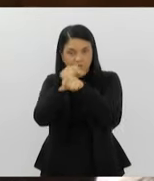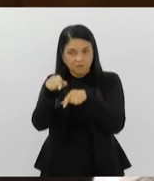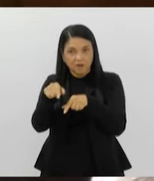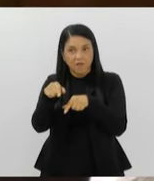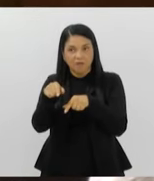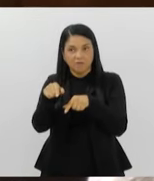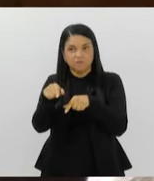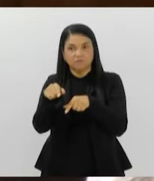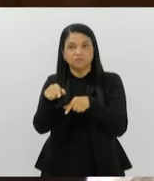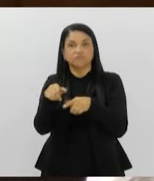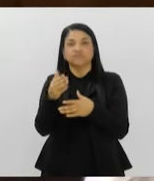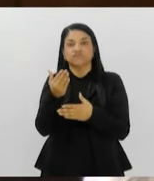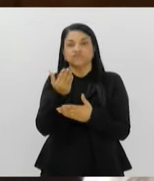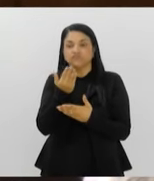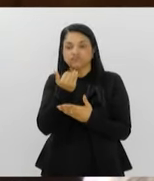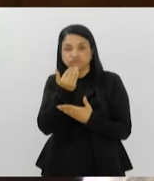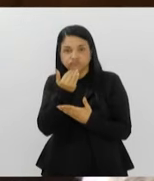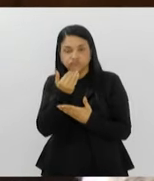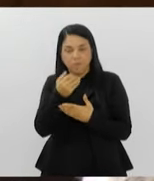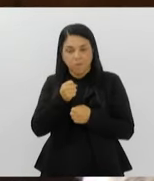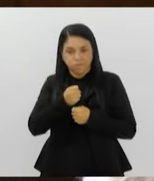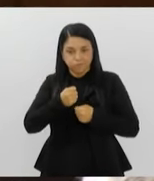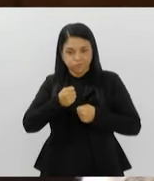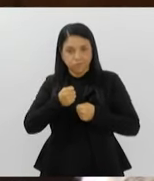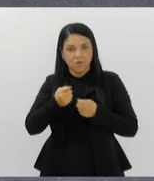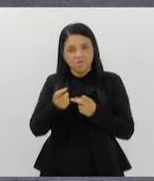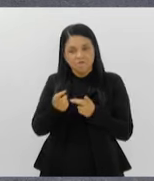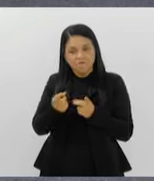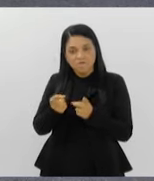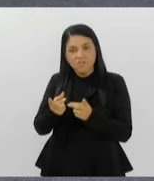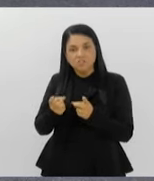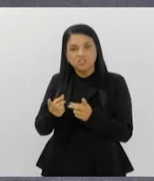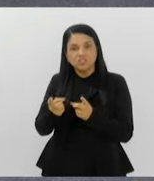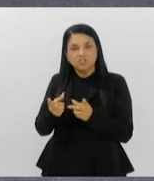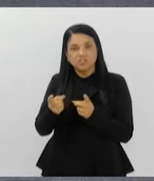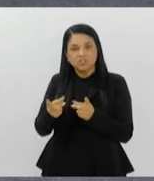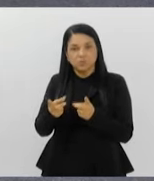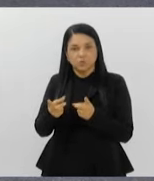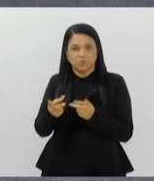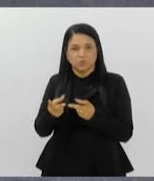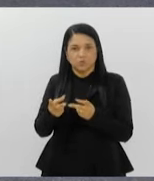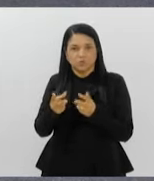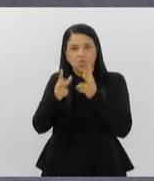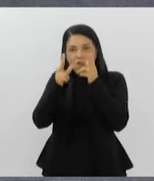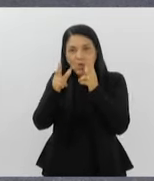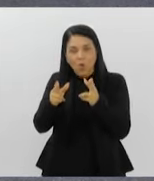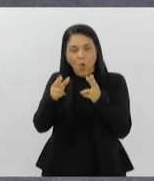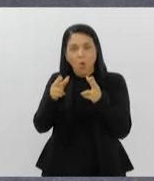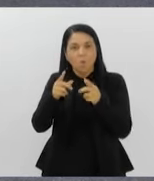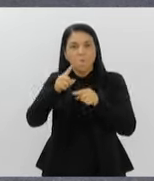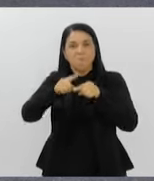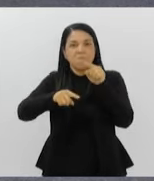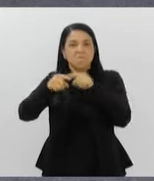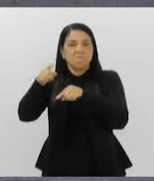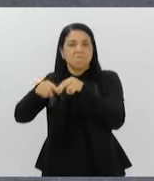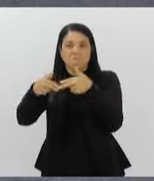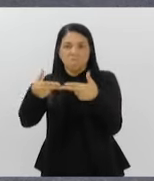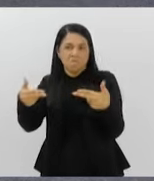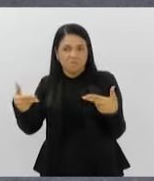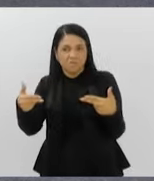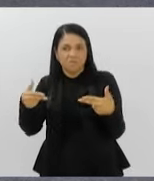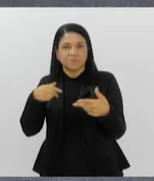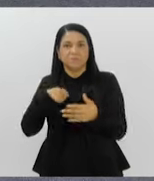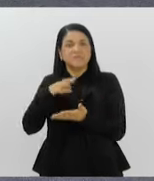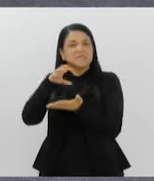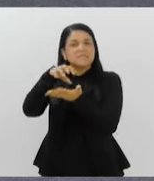engordados, lustrados e vendidos como peças de ébano aqui no centro, próximo da